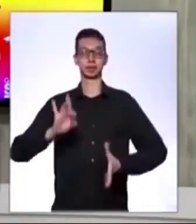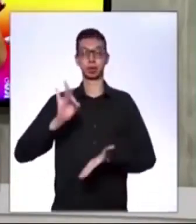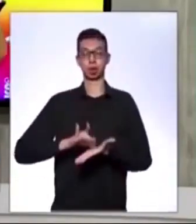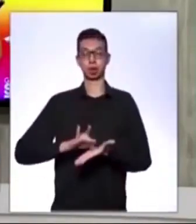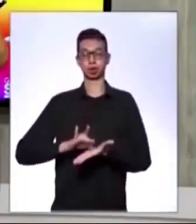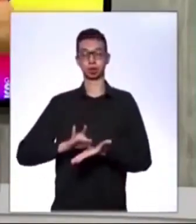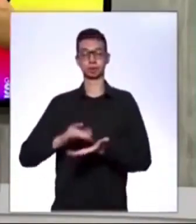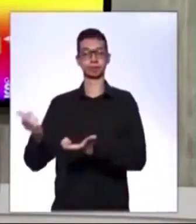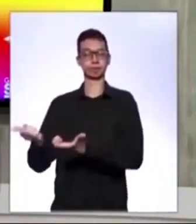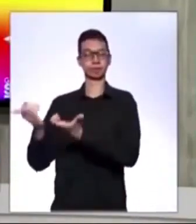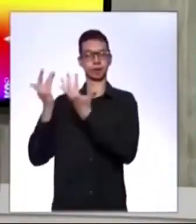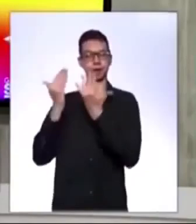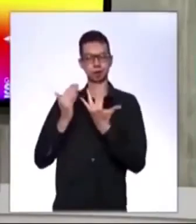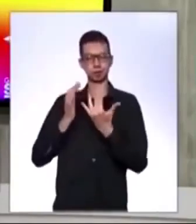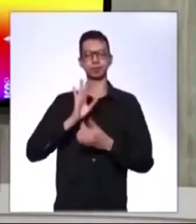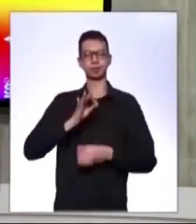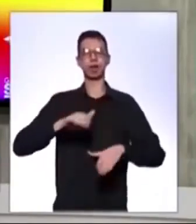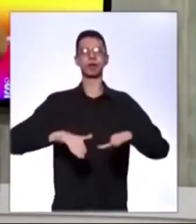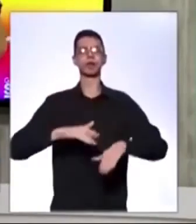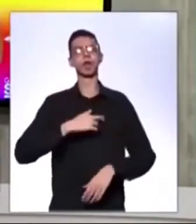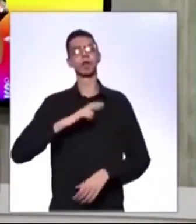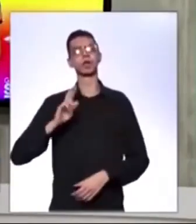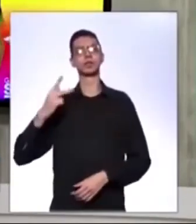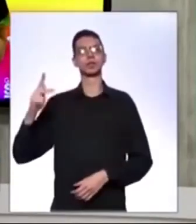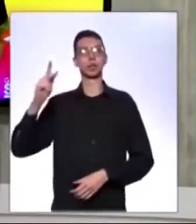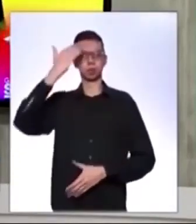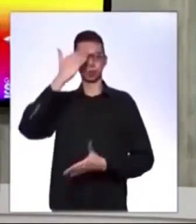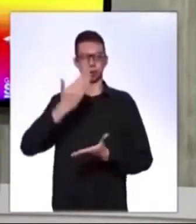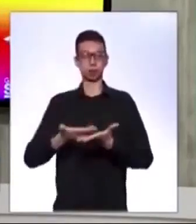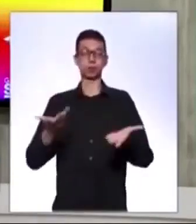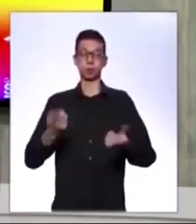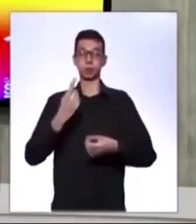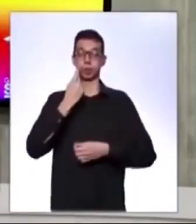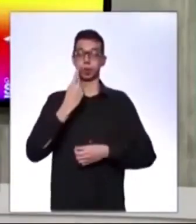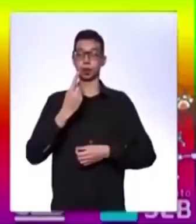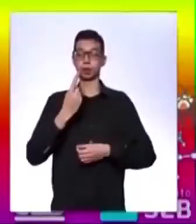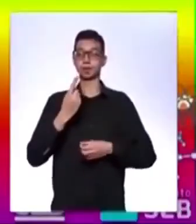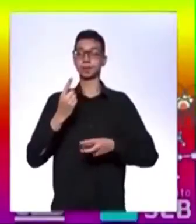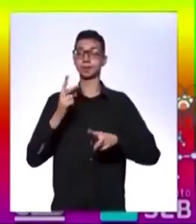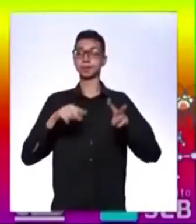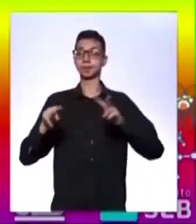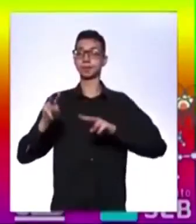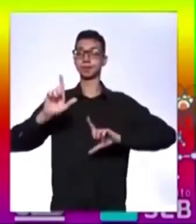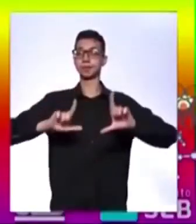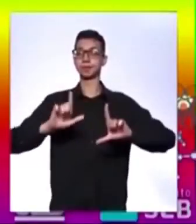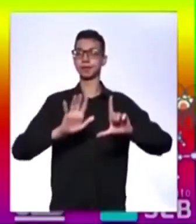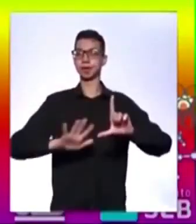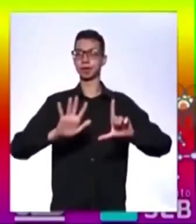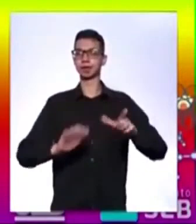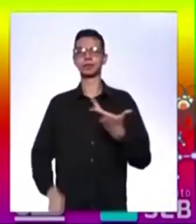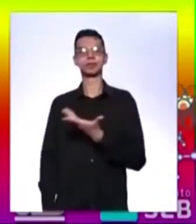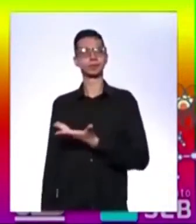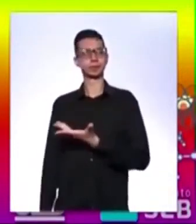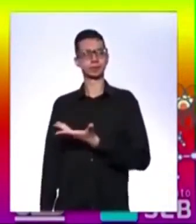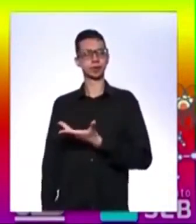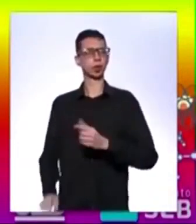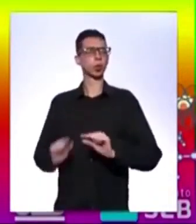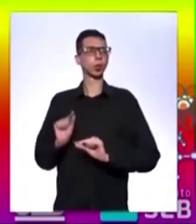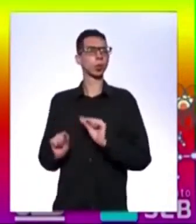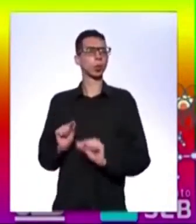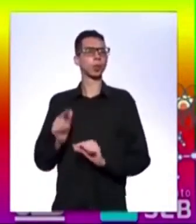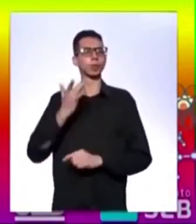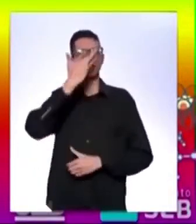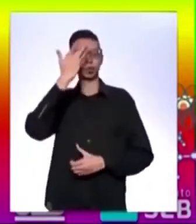originários, tá certo? Muitas vezes tem a ver com a religiosidade deles. Então acompanha aqui na tela, vamos ver juntos as motivações. Olha lá. Lembrar